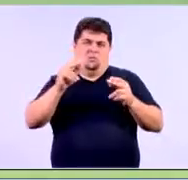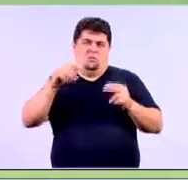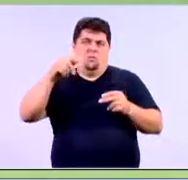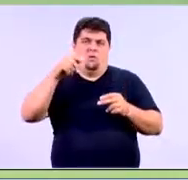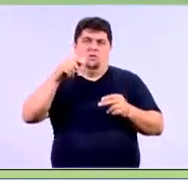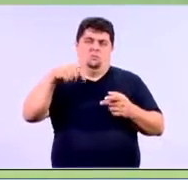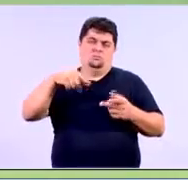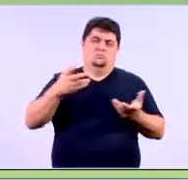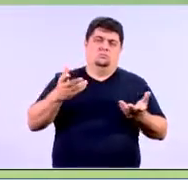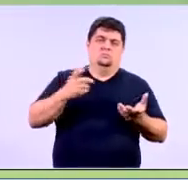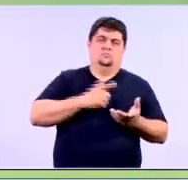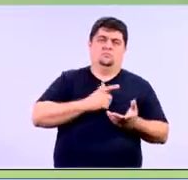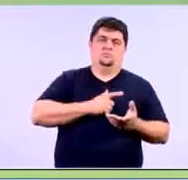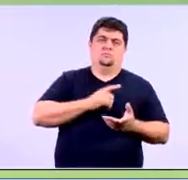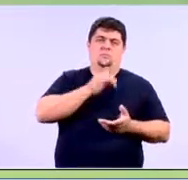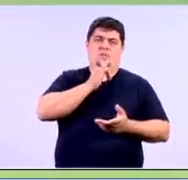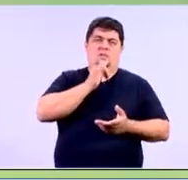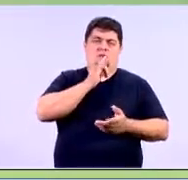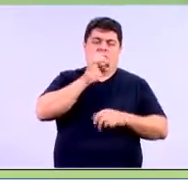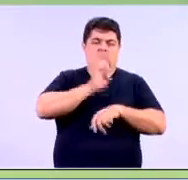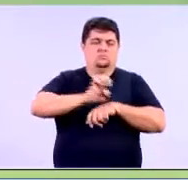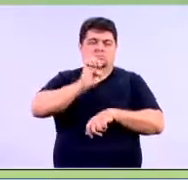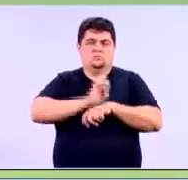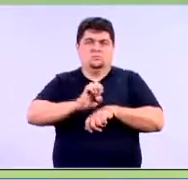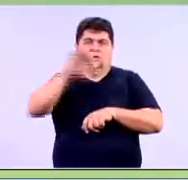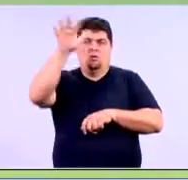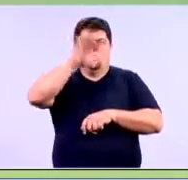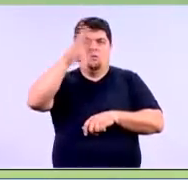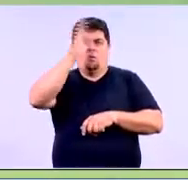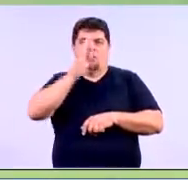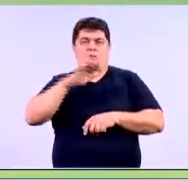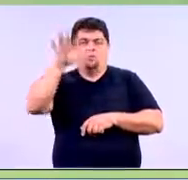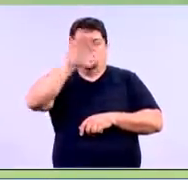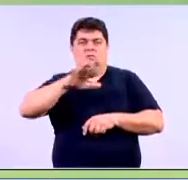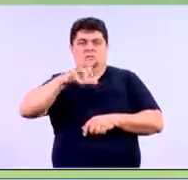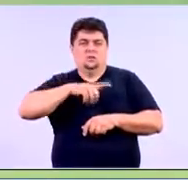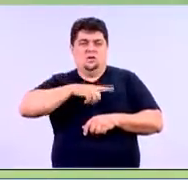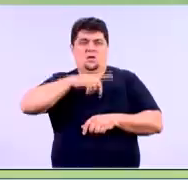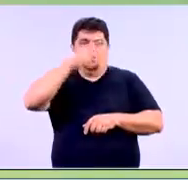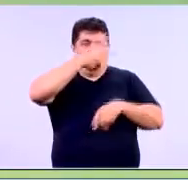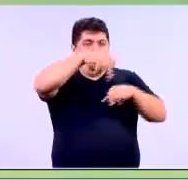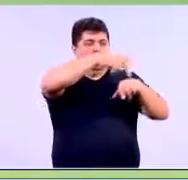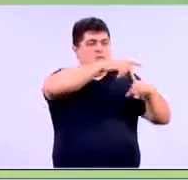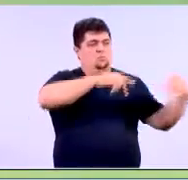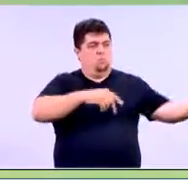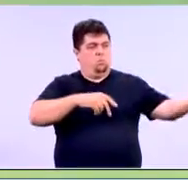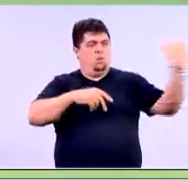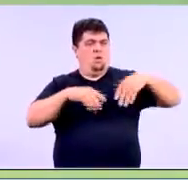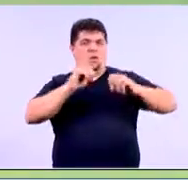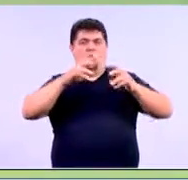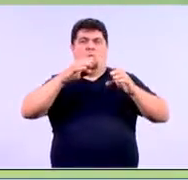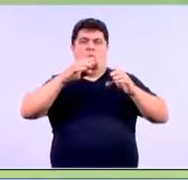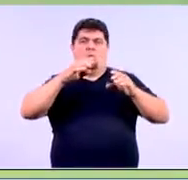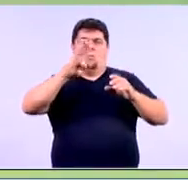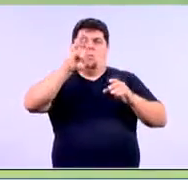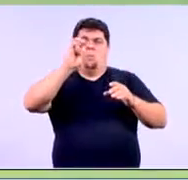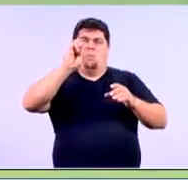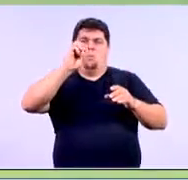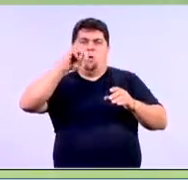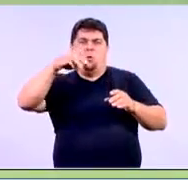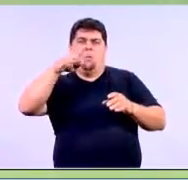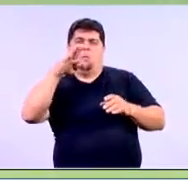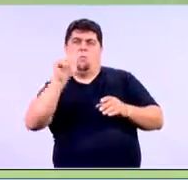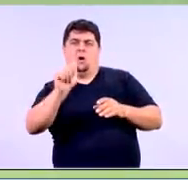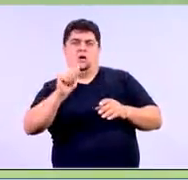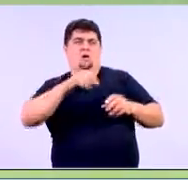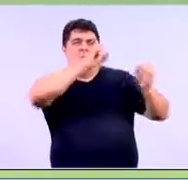por exemplo, o Estado ou o Brasil é invadido ou é bombardeado, vamos supor uma situação assim, e